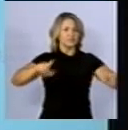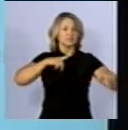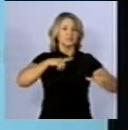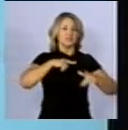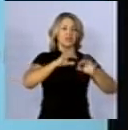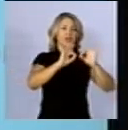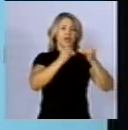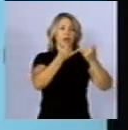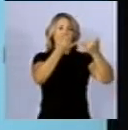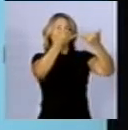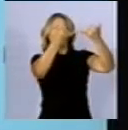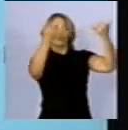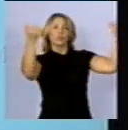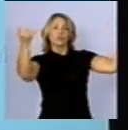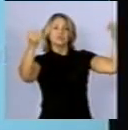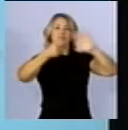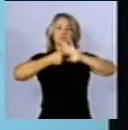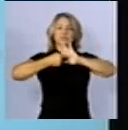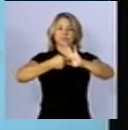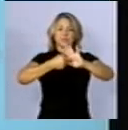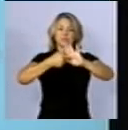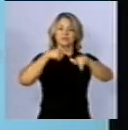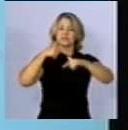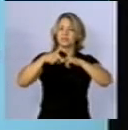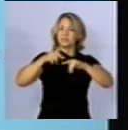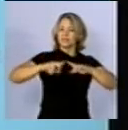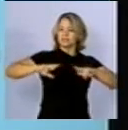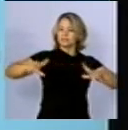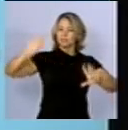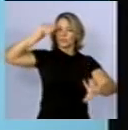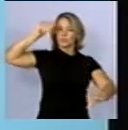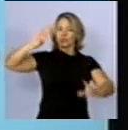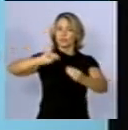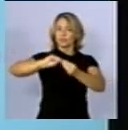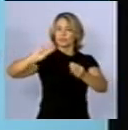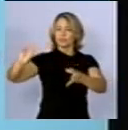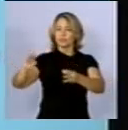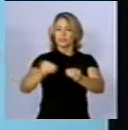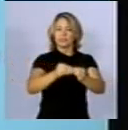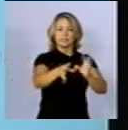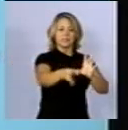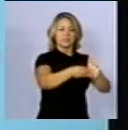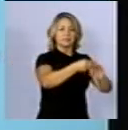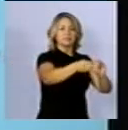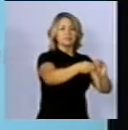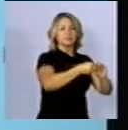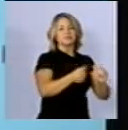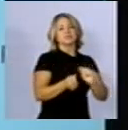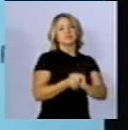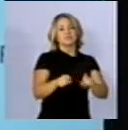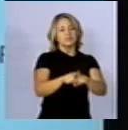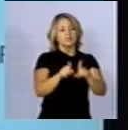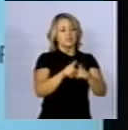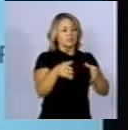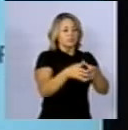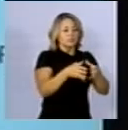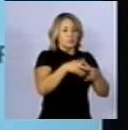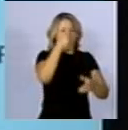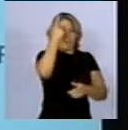que cumprem funções complementares e é de uma maneira parecida com o sistema nervoso central